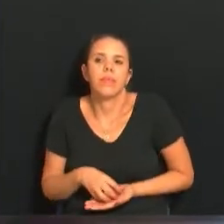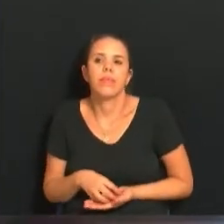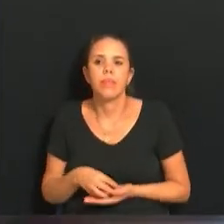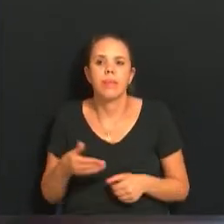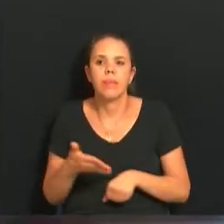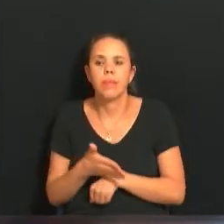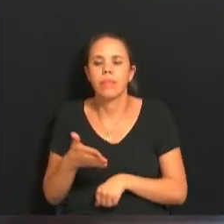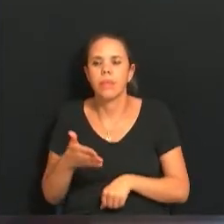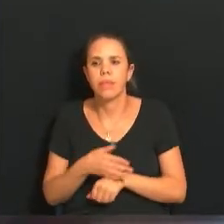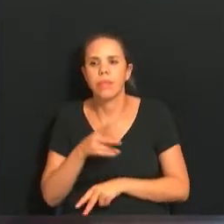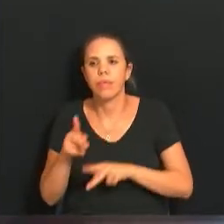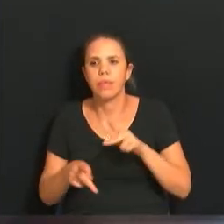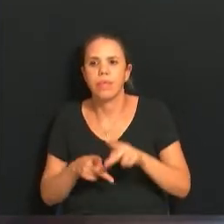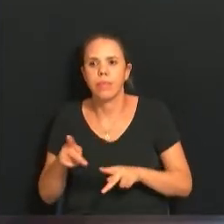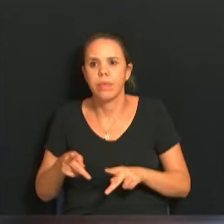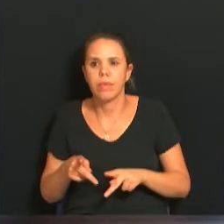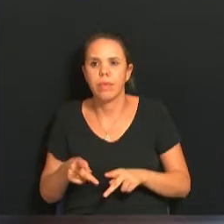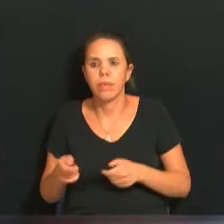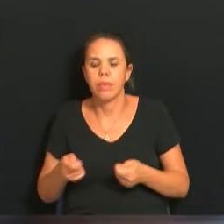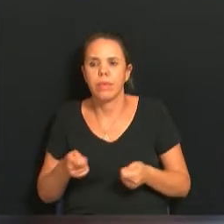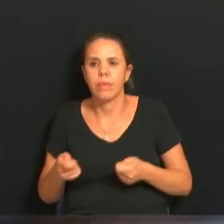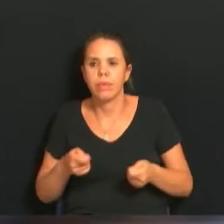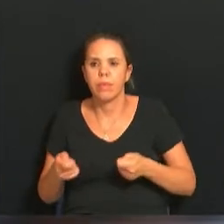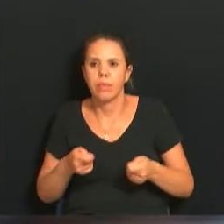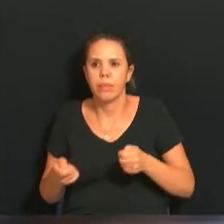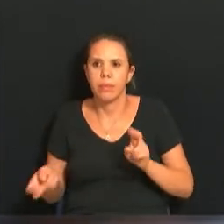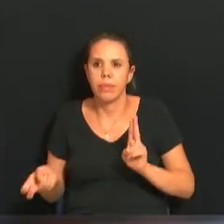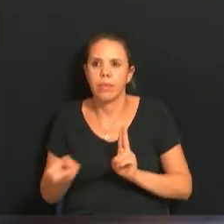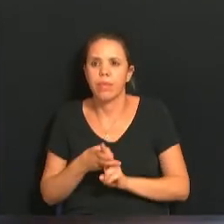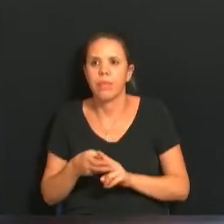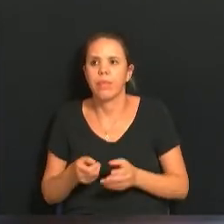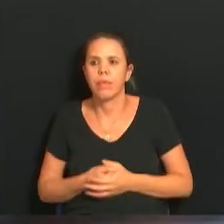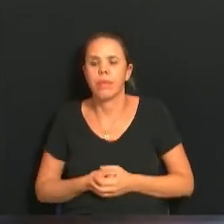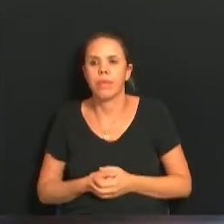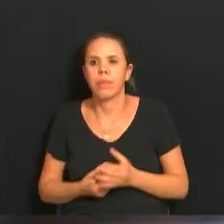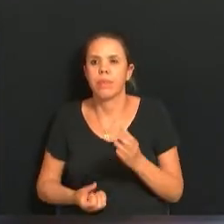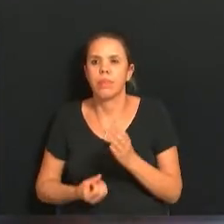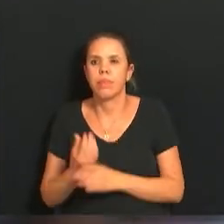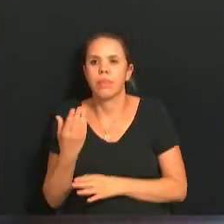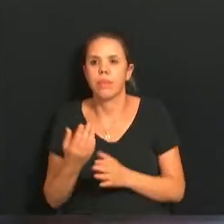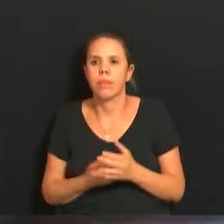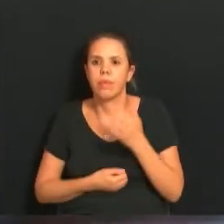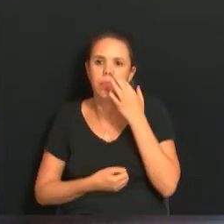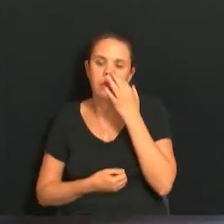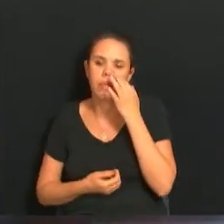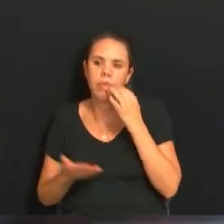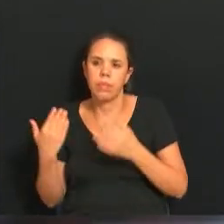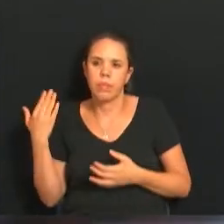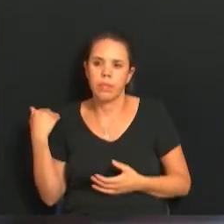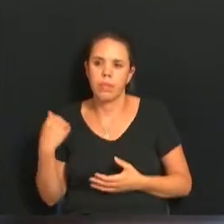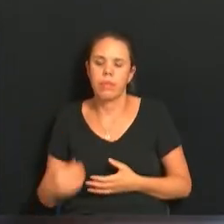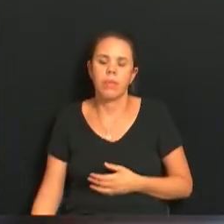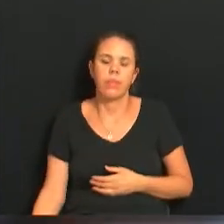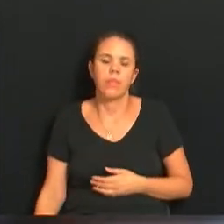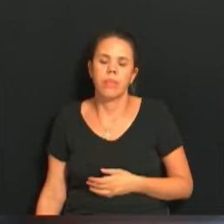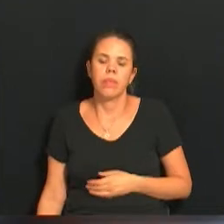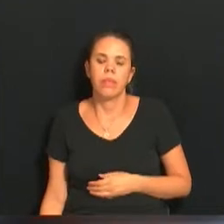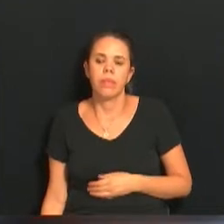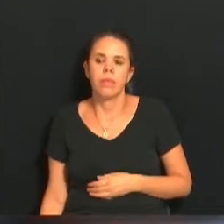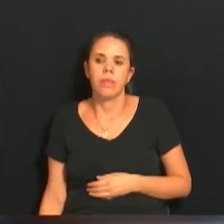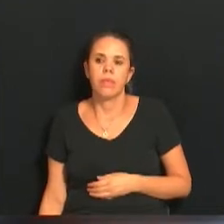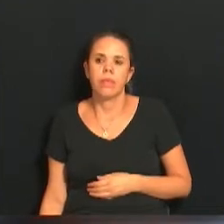participação popular ou de controle social no Sistema Único. Ele foi criado ainda, ele